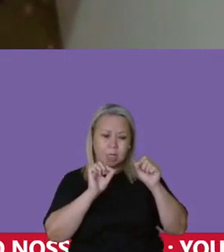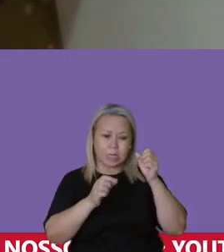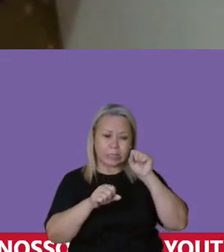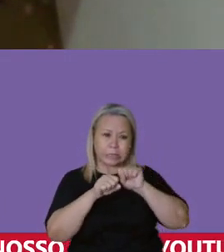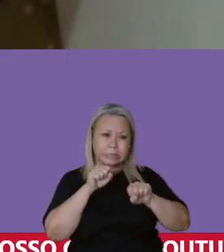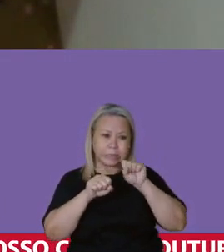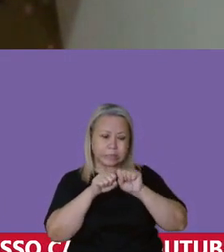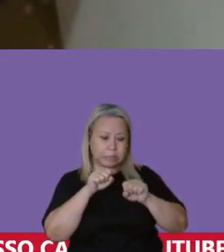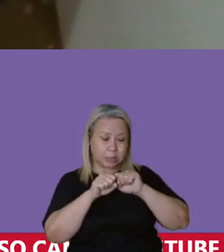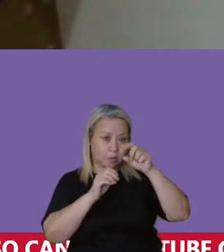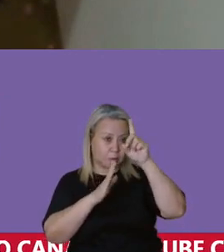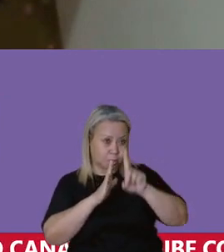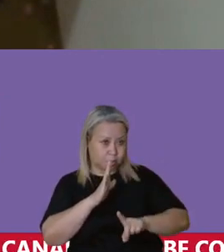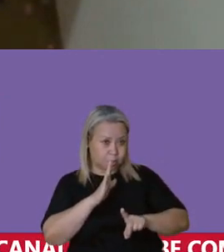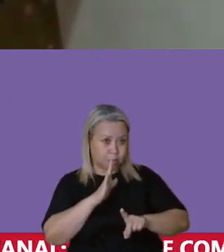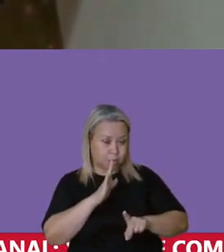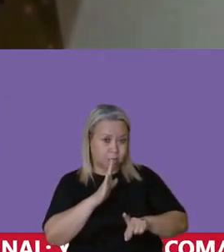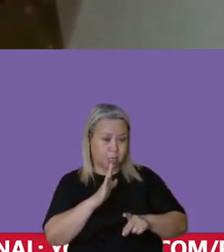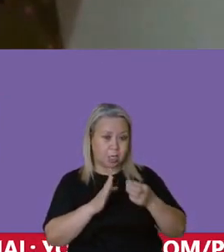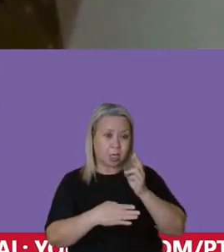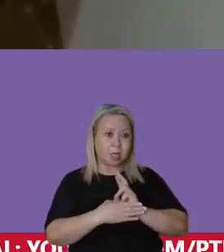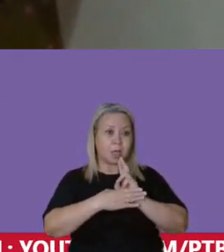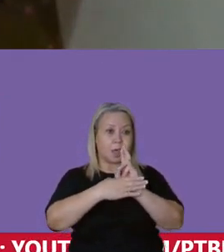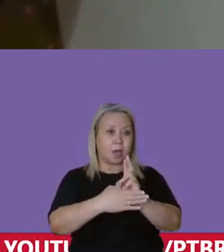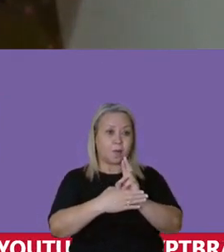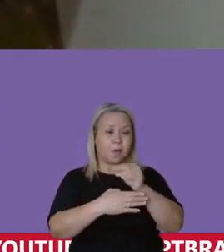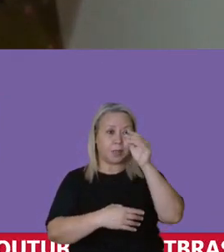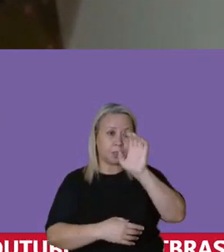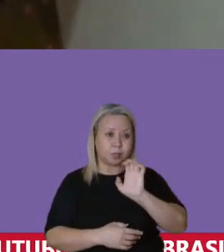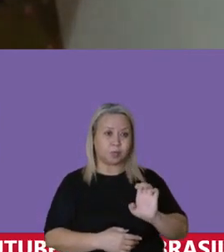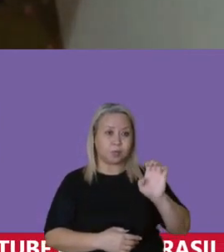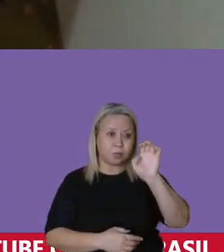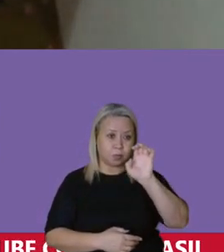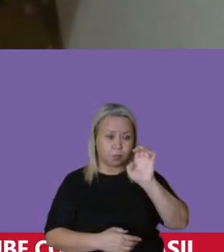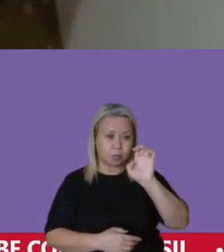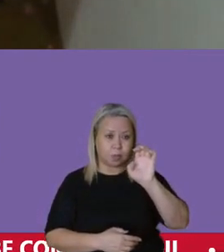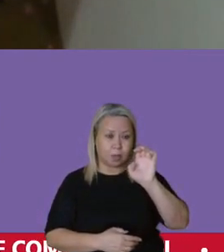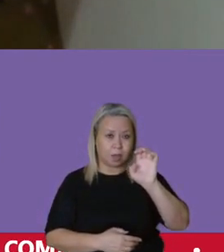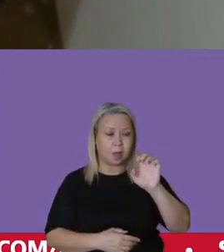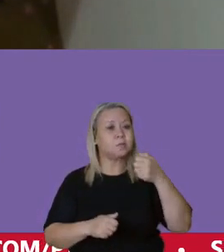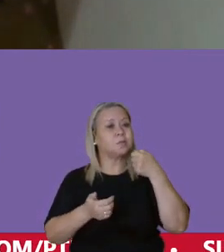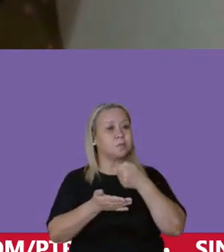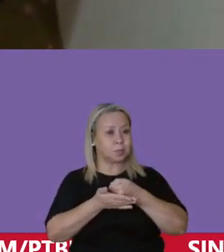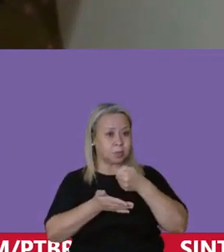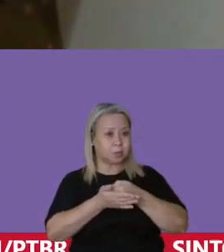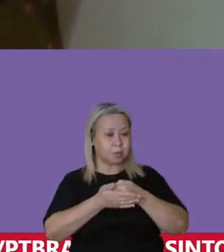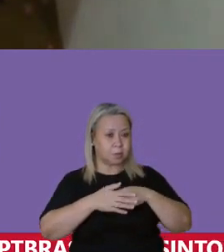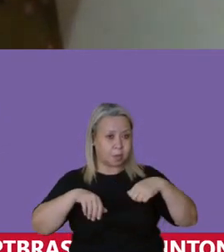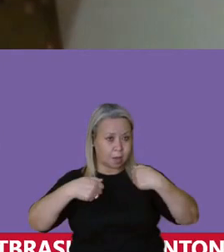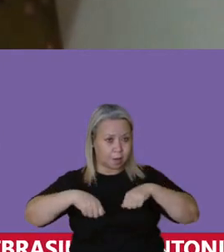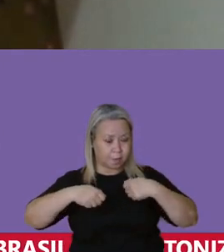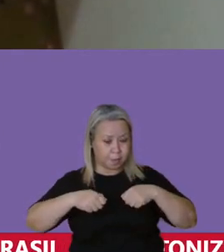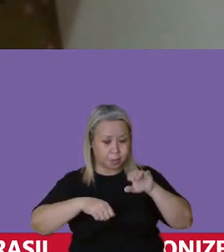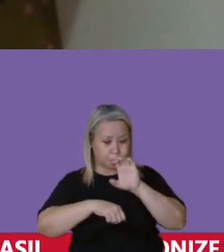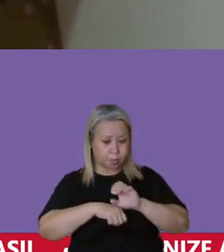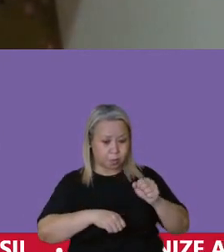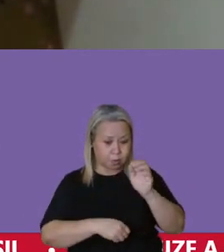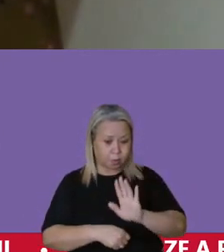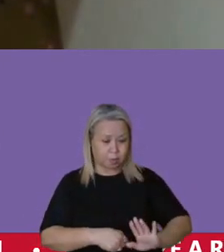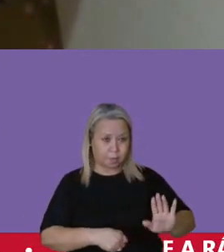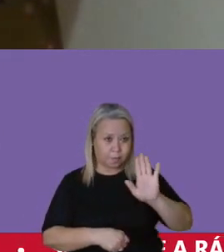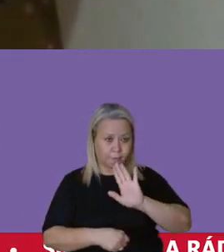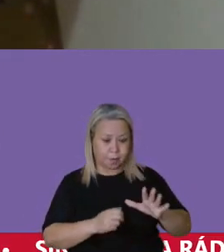destrói direitos, destrói referências de um Estado que deve, de acordo com a Constituição Federal,